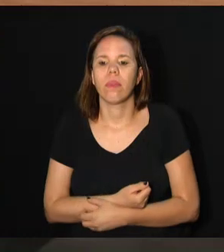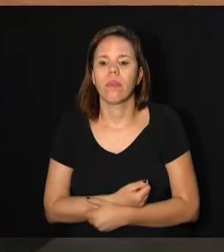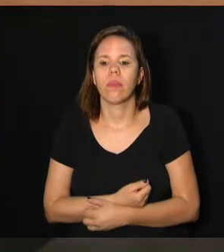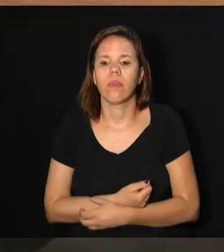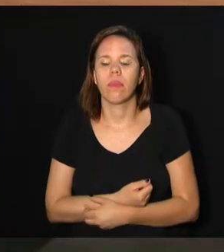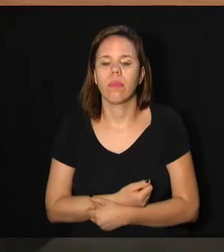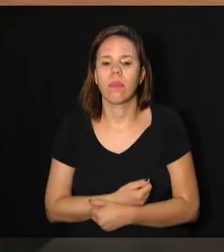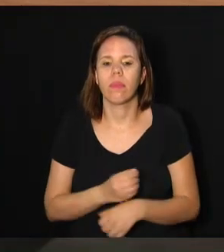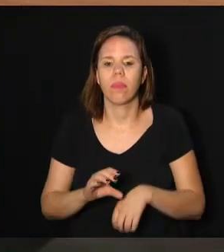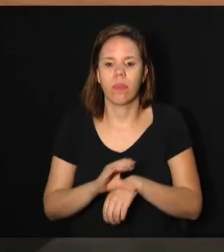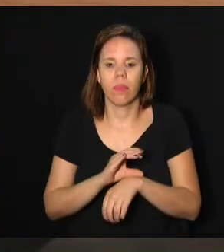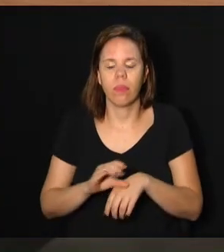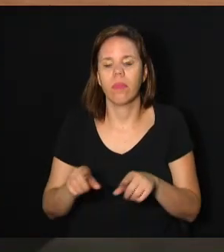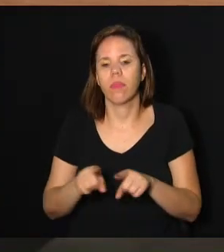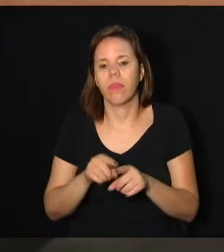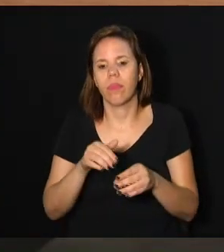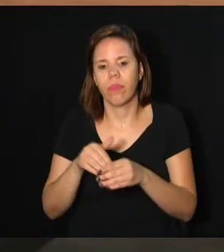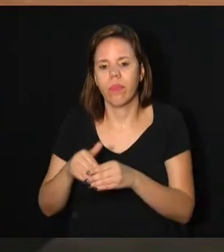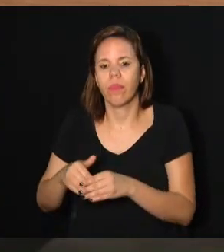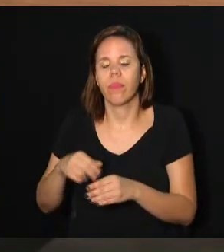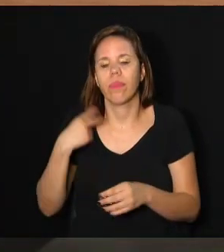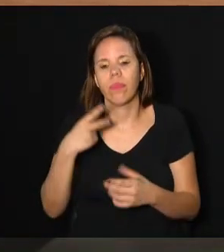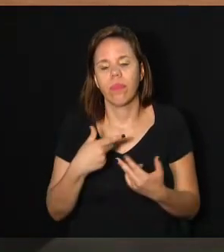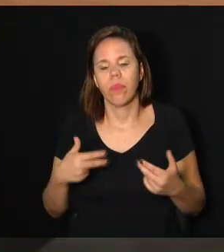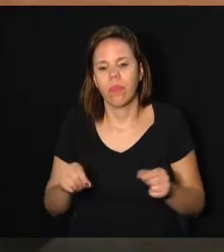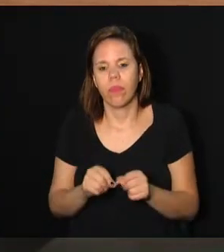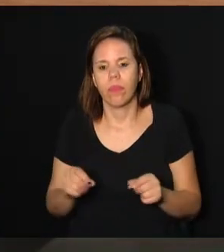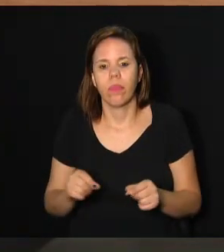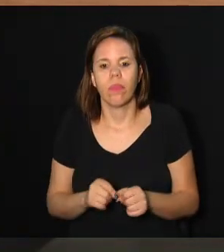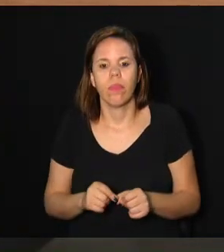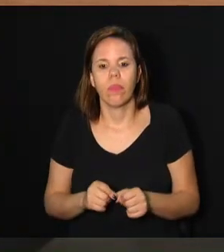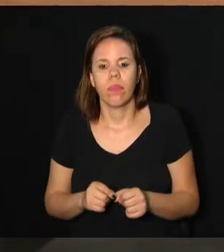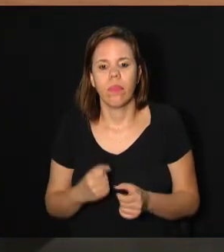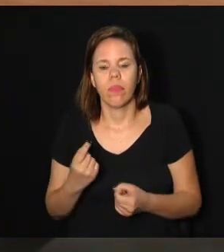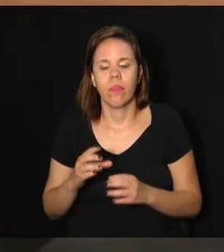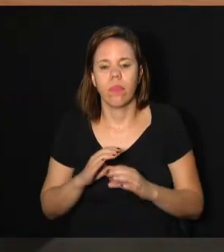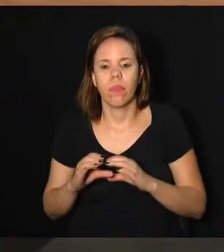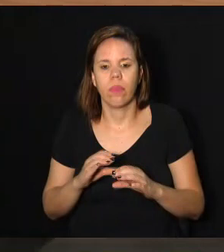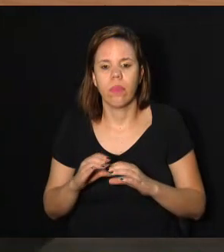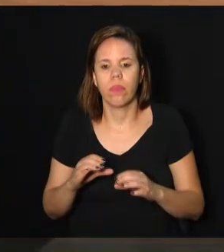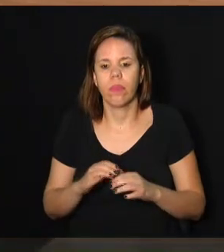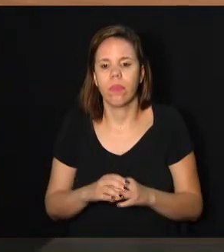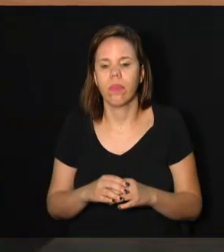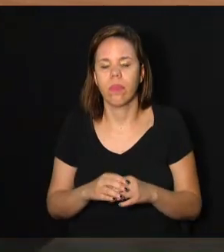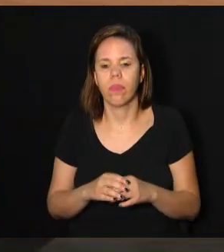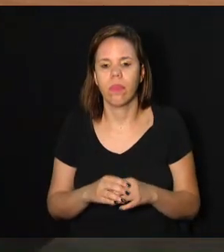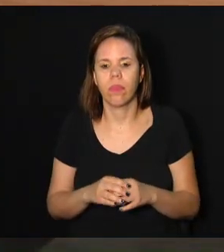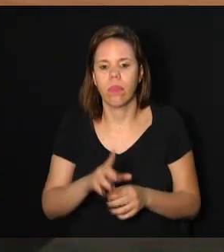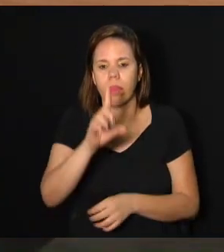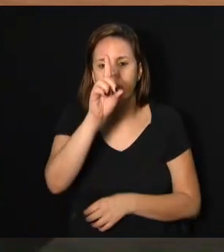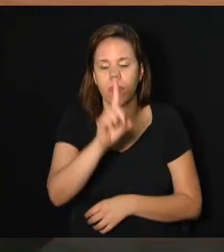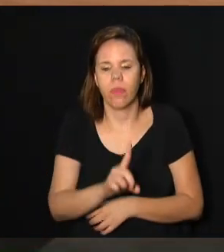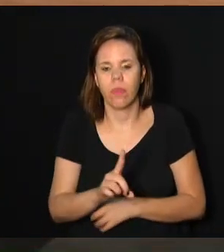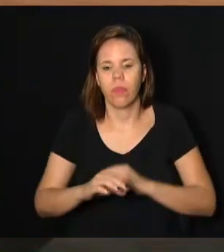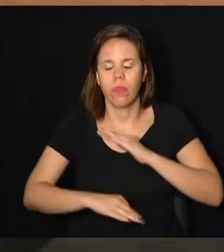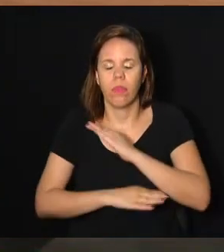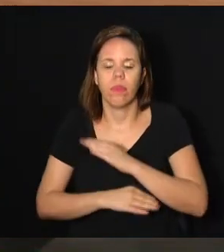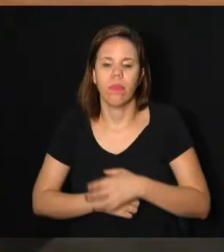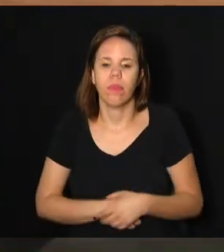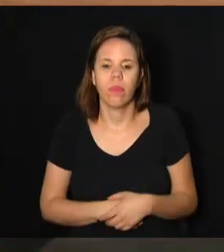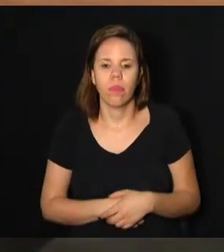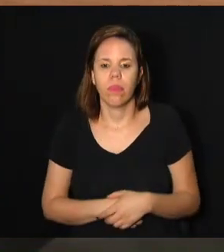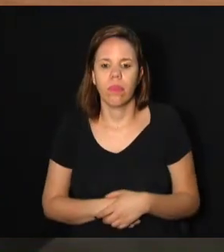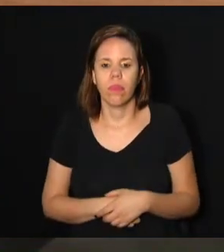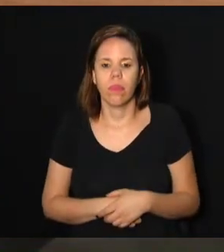A constituição do bloco parlamentar e as alterações nas vezes casos serão comunicadas à mesa da diretora da Câmara. O